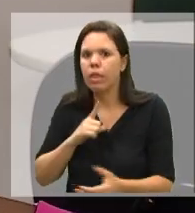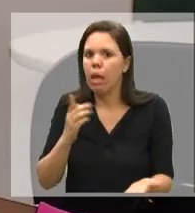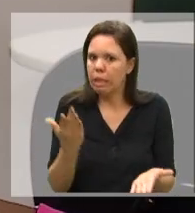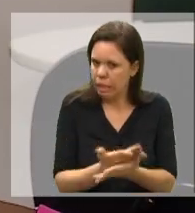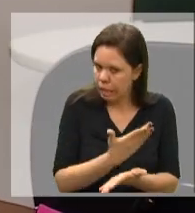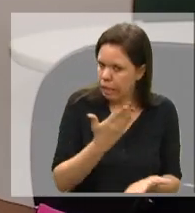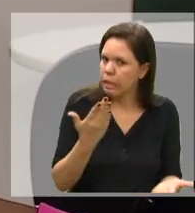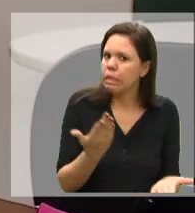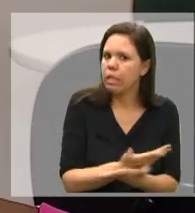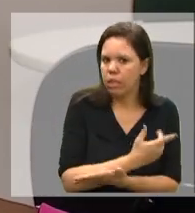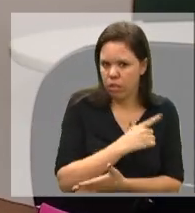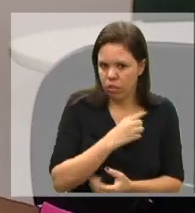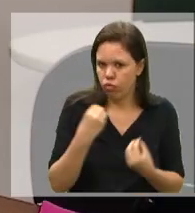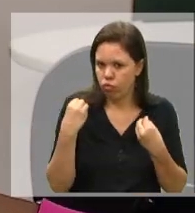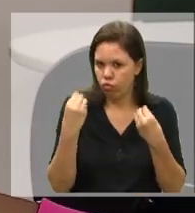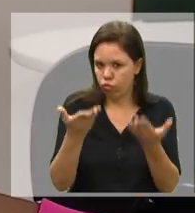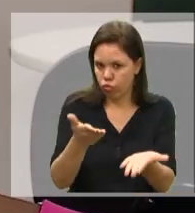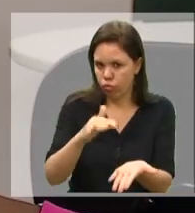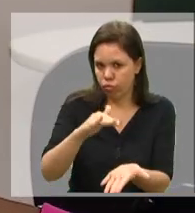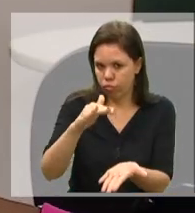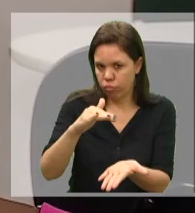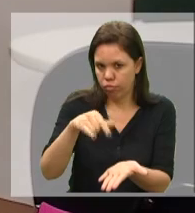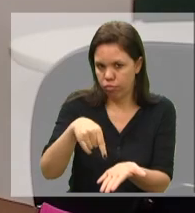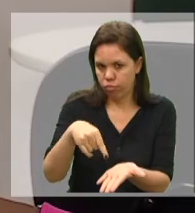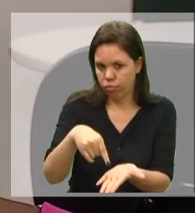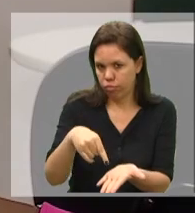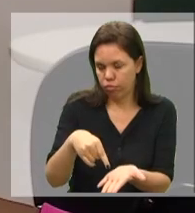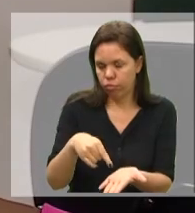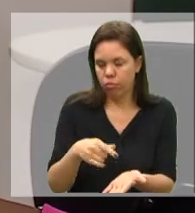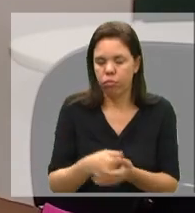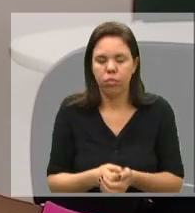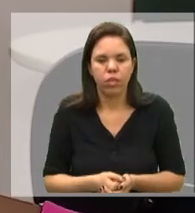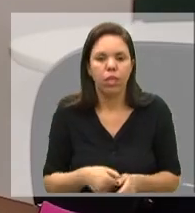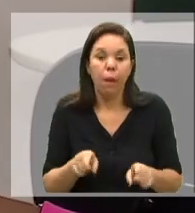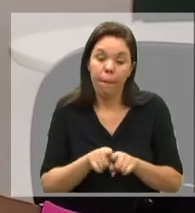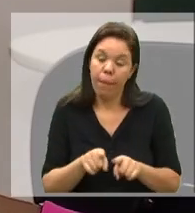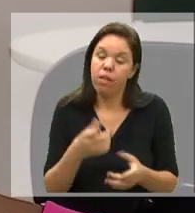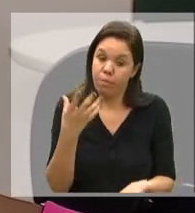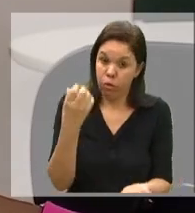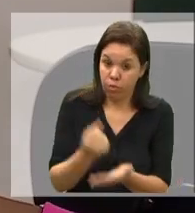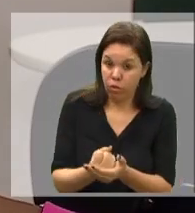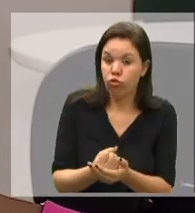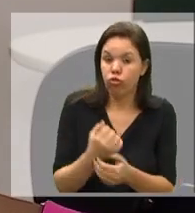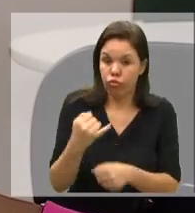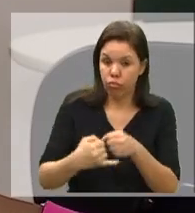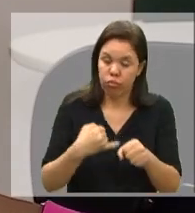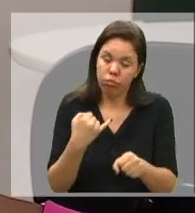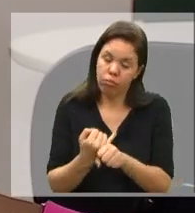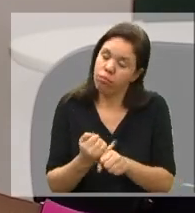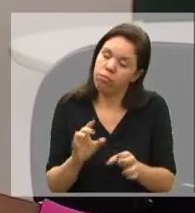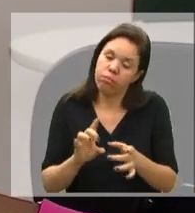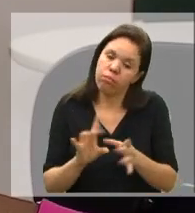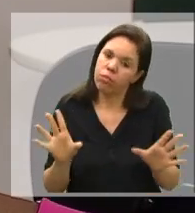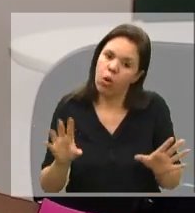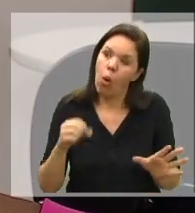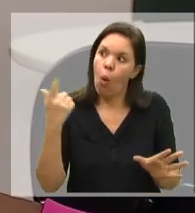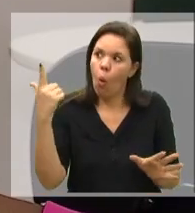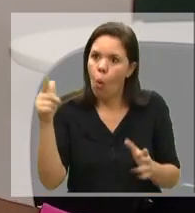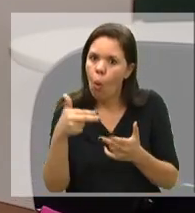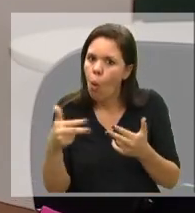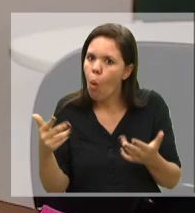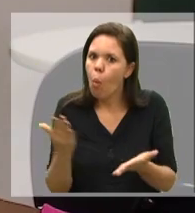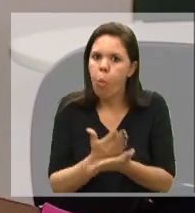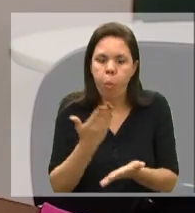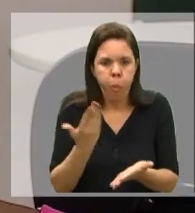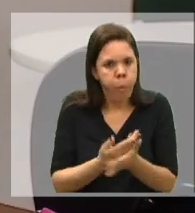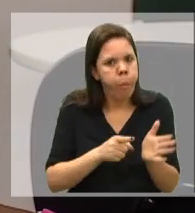né? Um livro que eles te dão. Esse livro também fica no digital, na plataforma. Mas assim, fora isso, eles dão outros